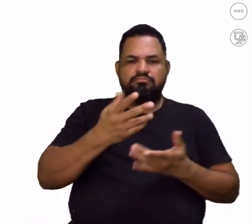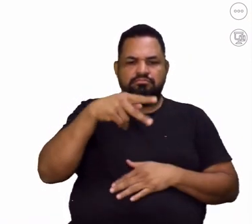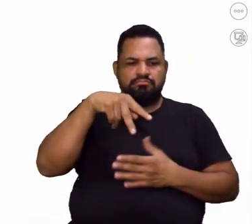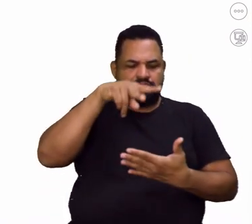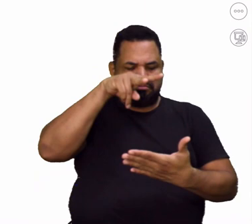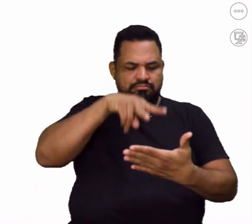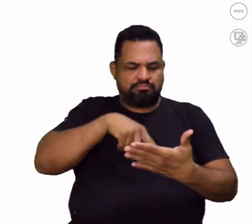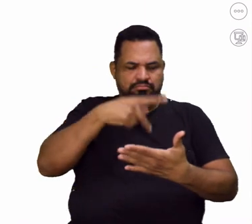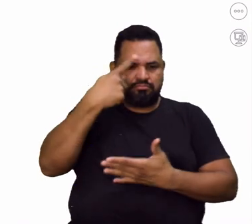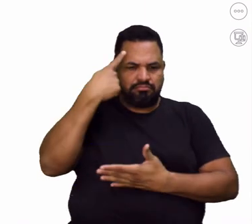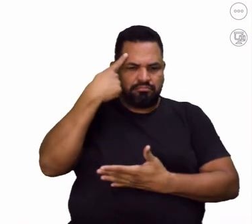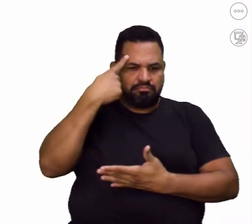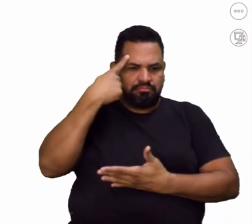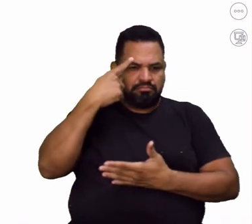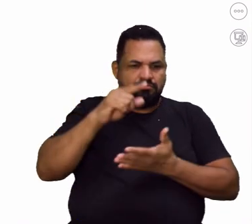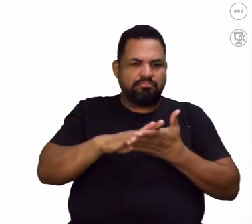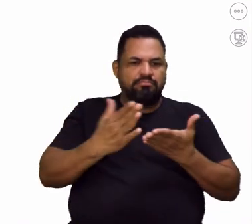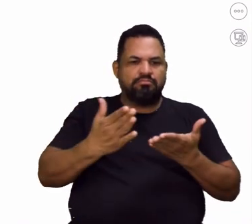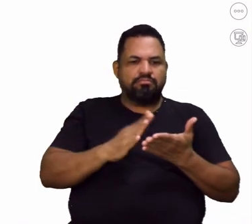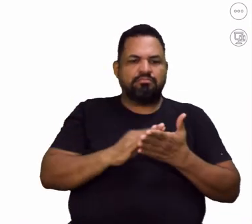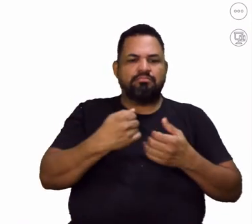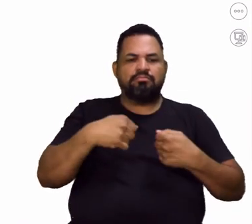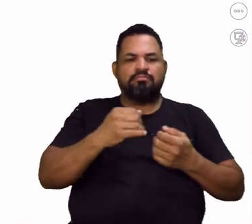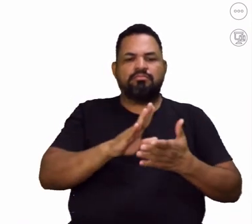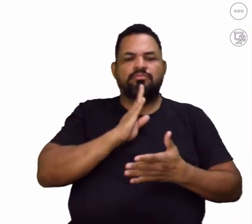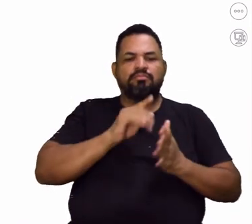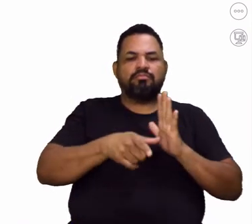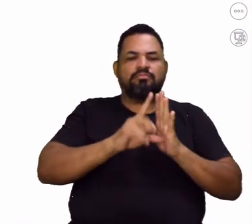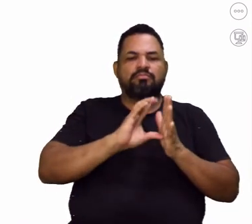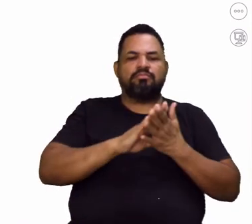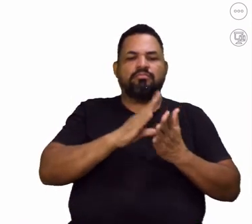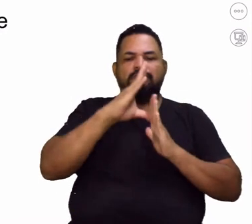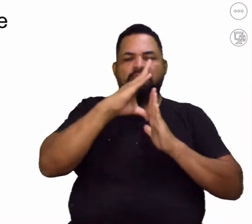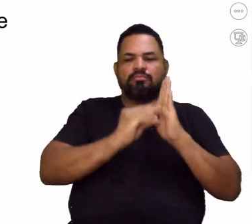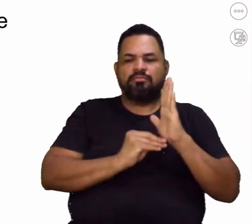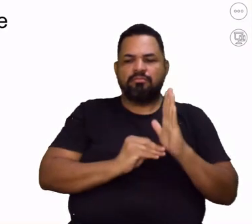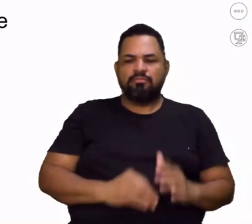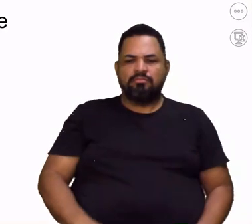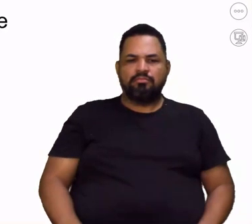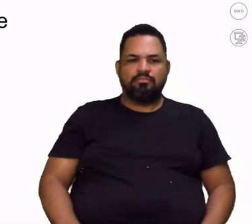isso. E exige conhecimento prévio do leitor sobre o conteúdo.